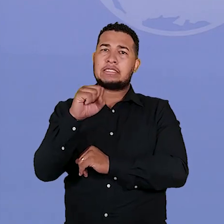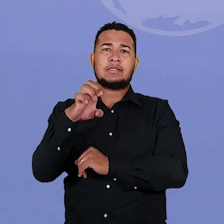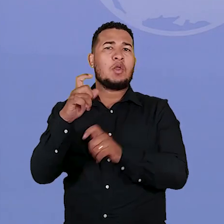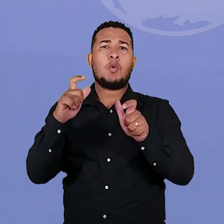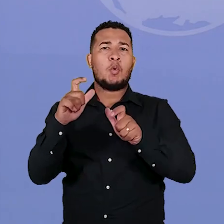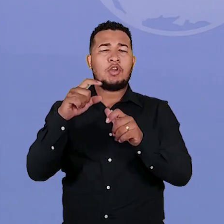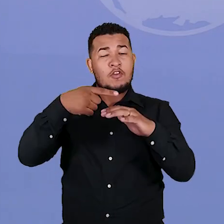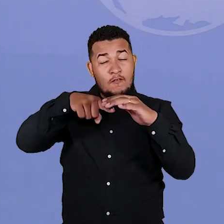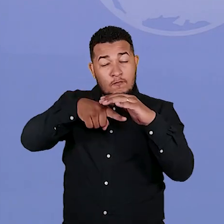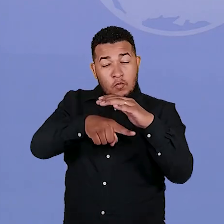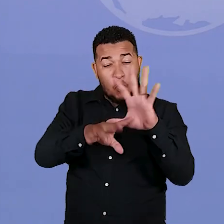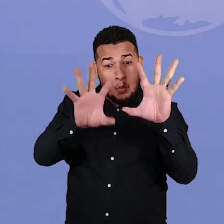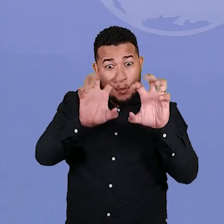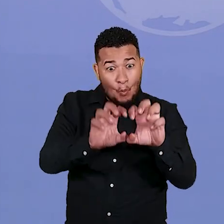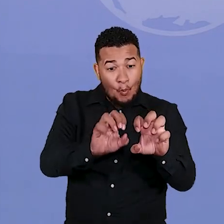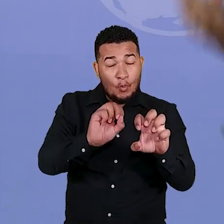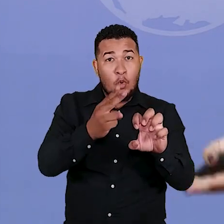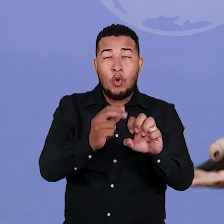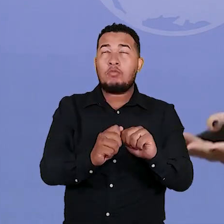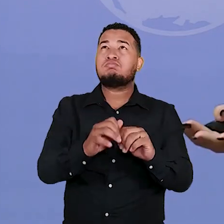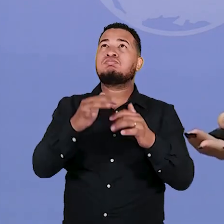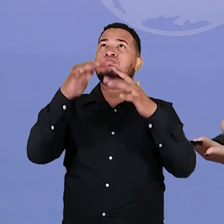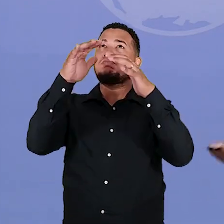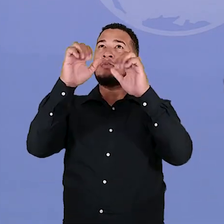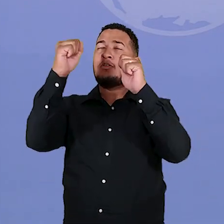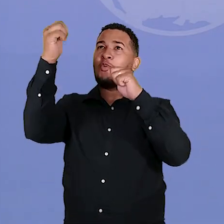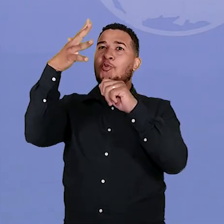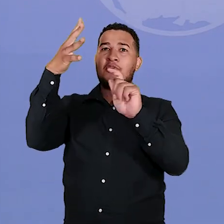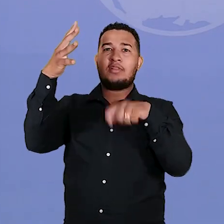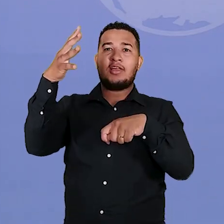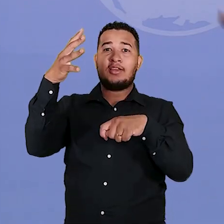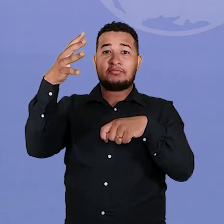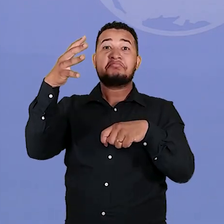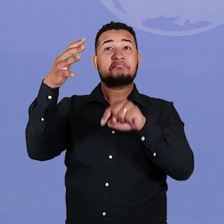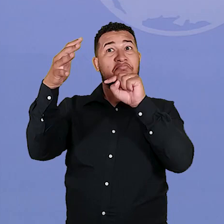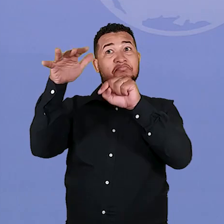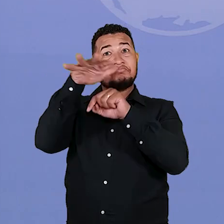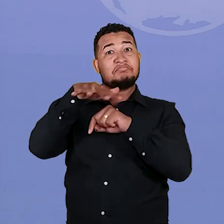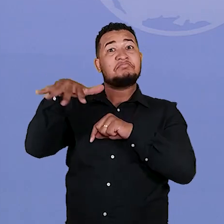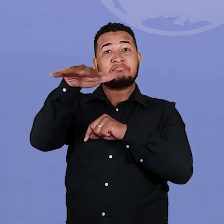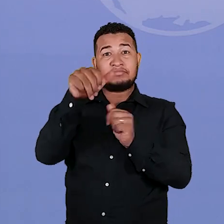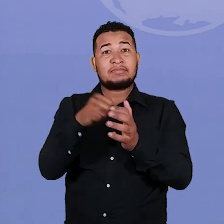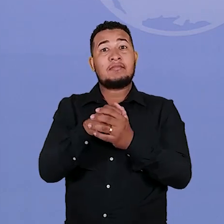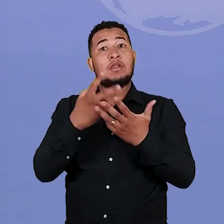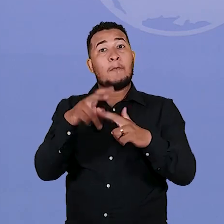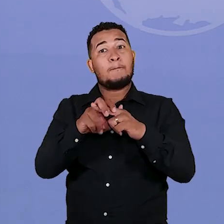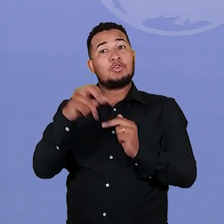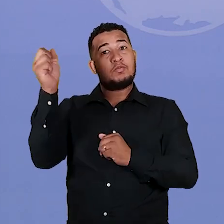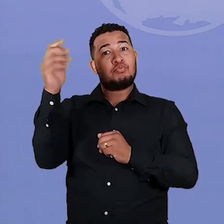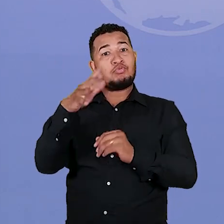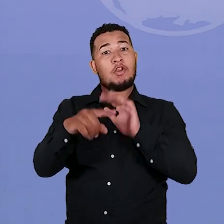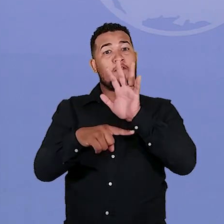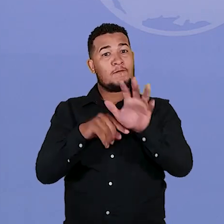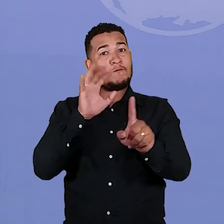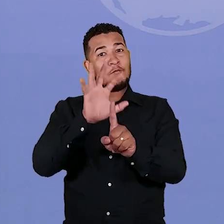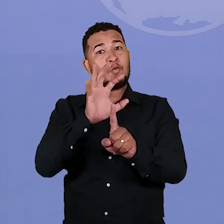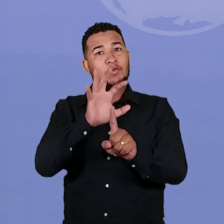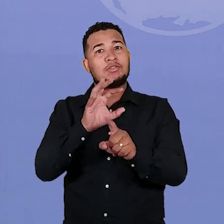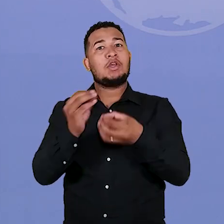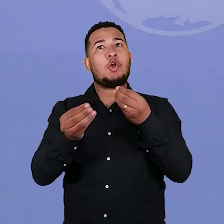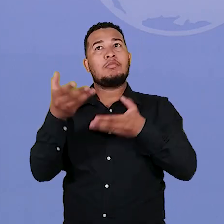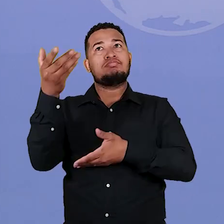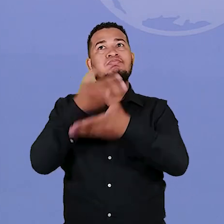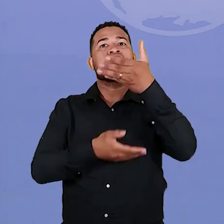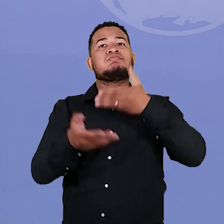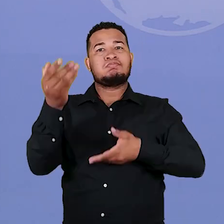fundo, né, onde está tudo escuro, ou mais na superfície? Óbvio que mais na superfície. Então, a luminosidade, ela influencia